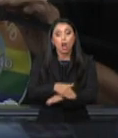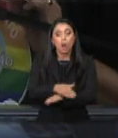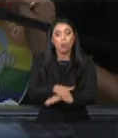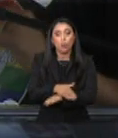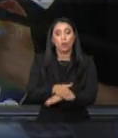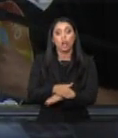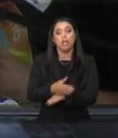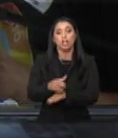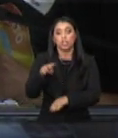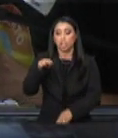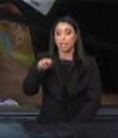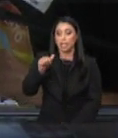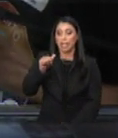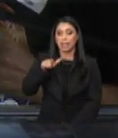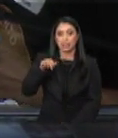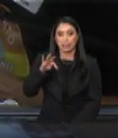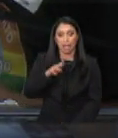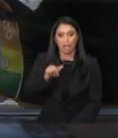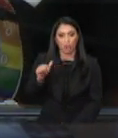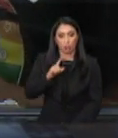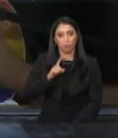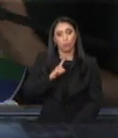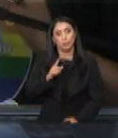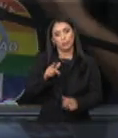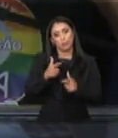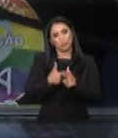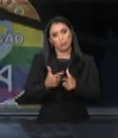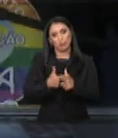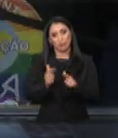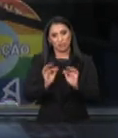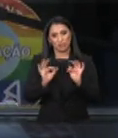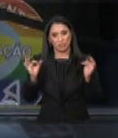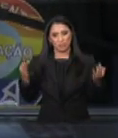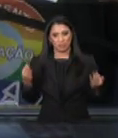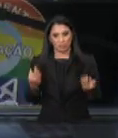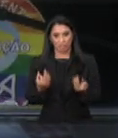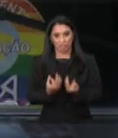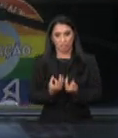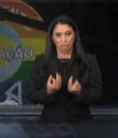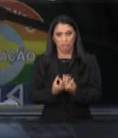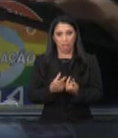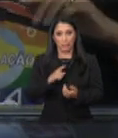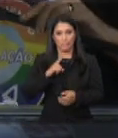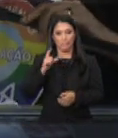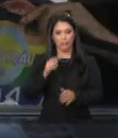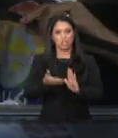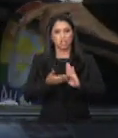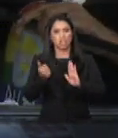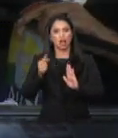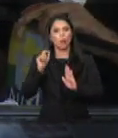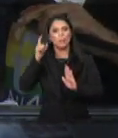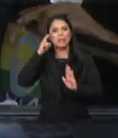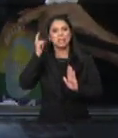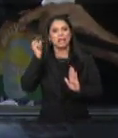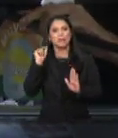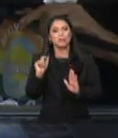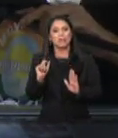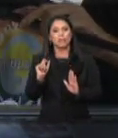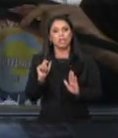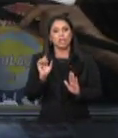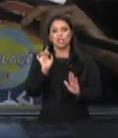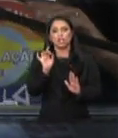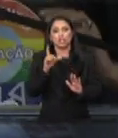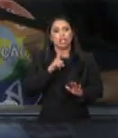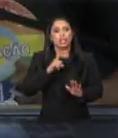por questões familiares inclusive para tirar a máxima ou a ideia de que quem tá nas ruas são